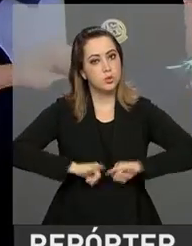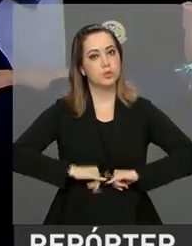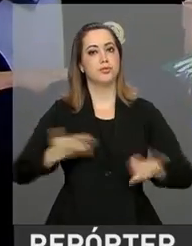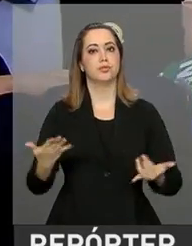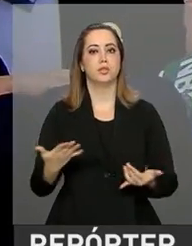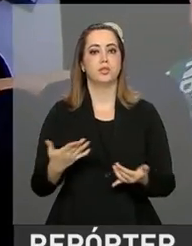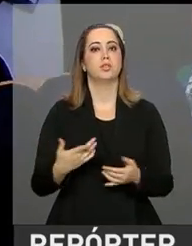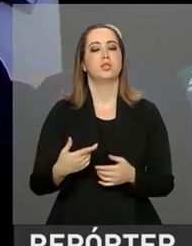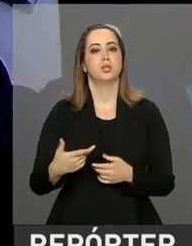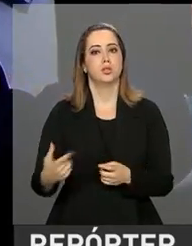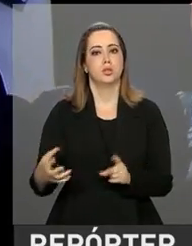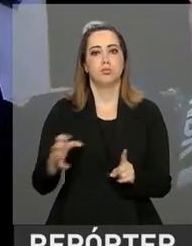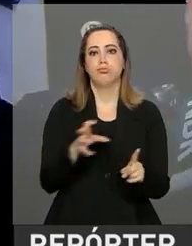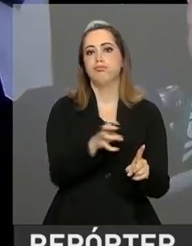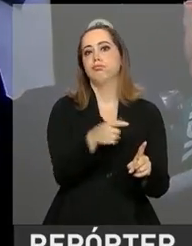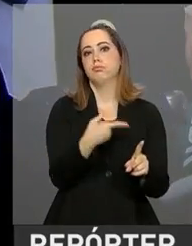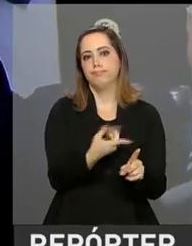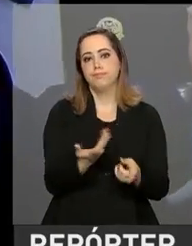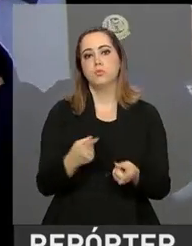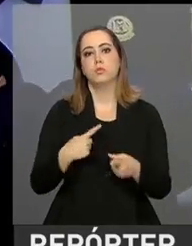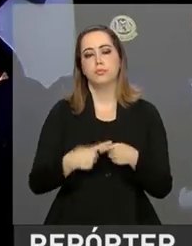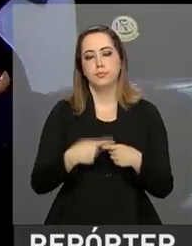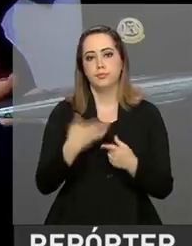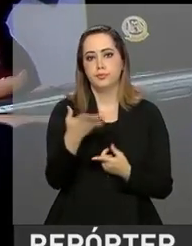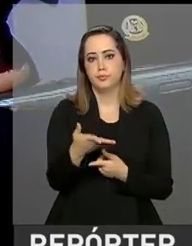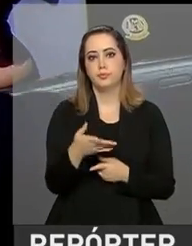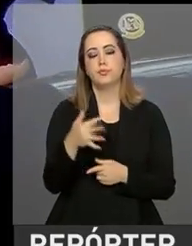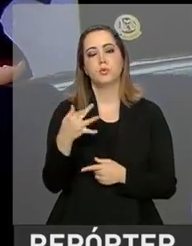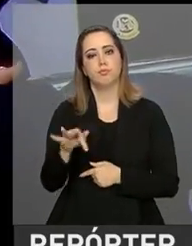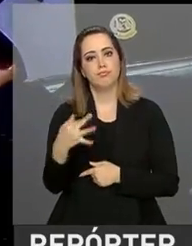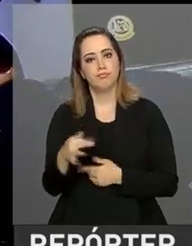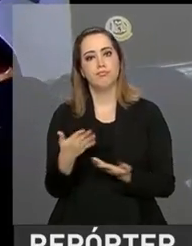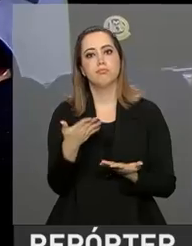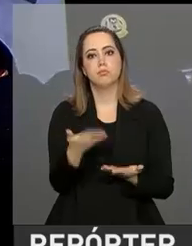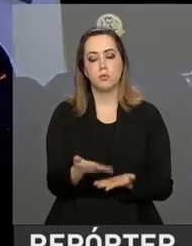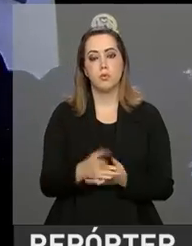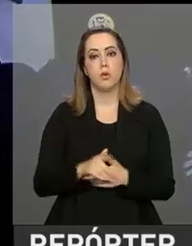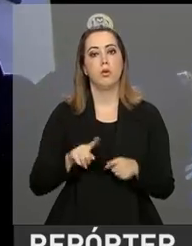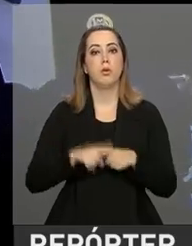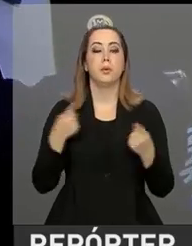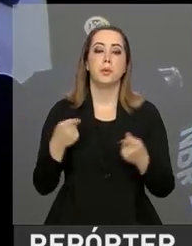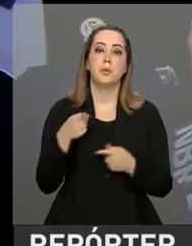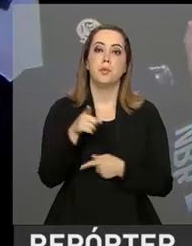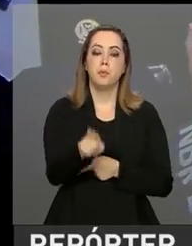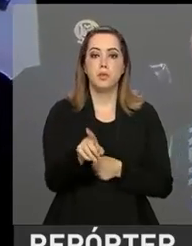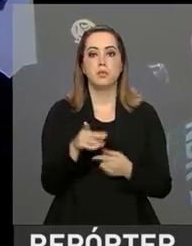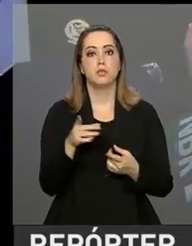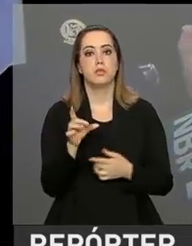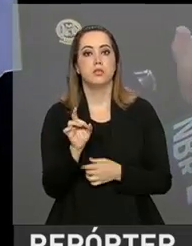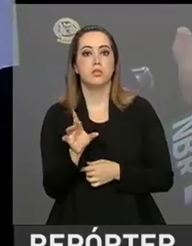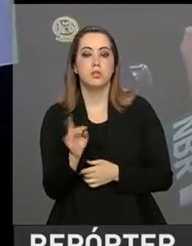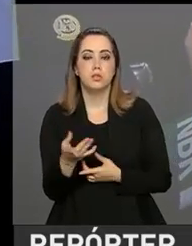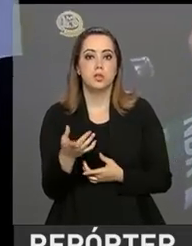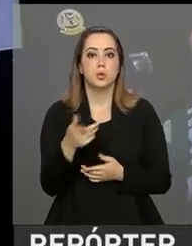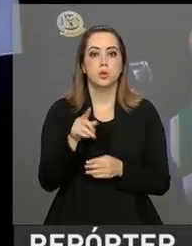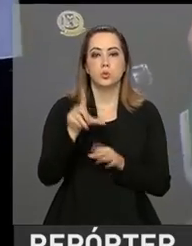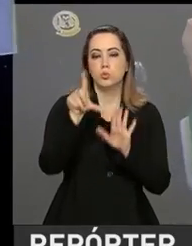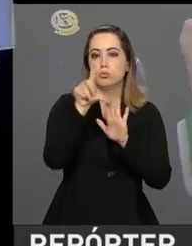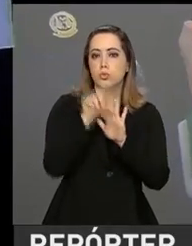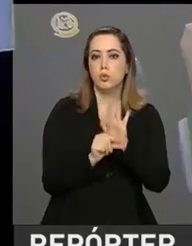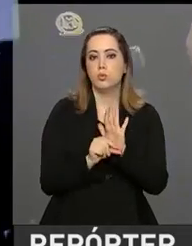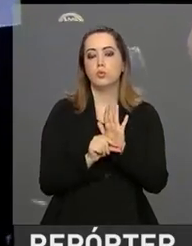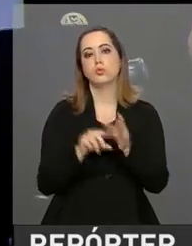vítima E deste deste Fato né mas não isso não não deslustre as